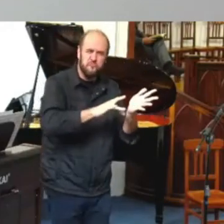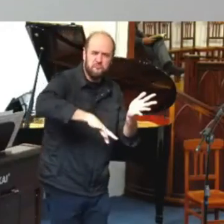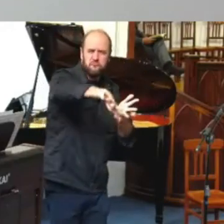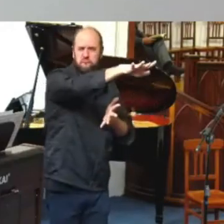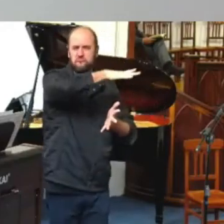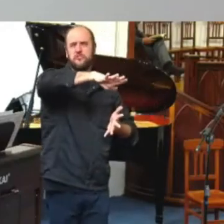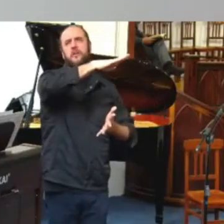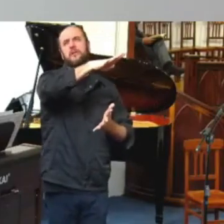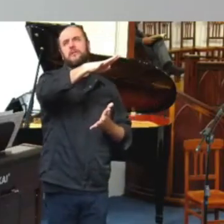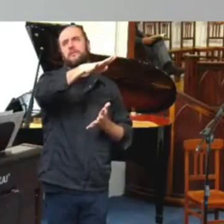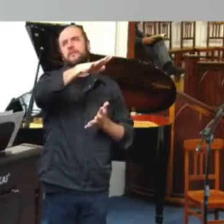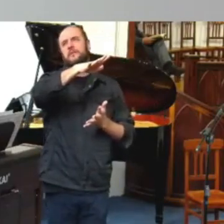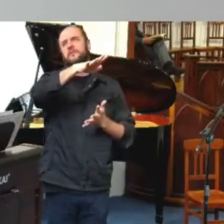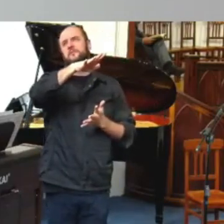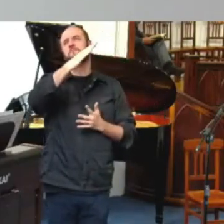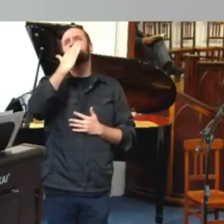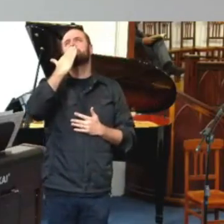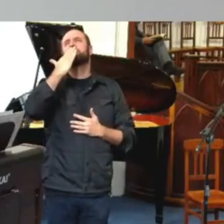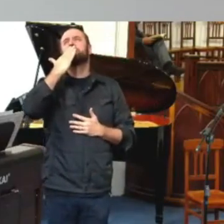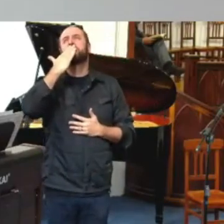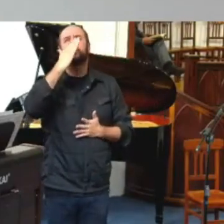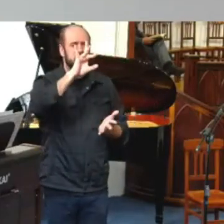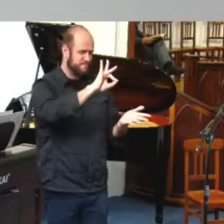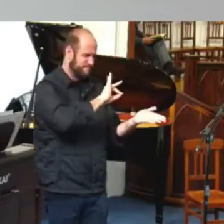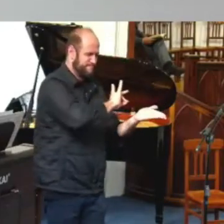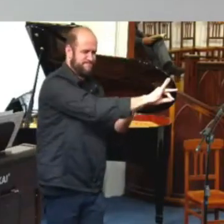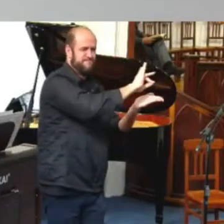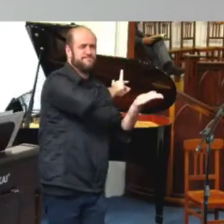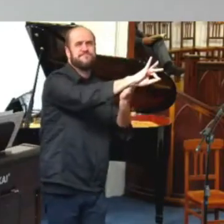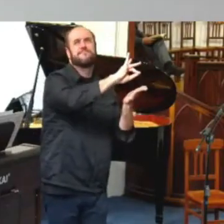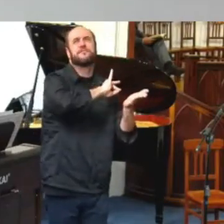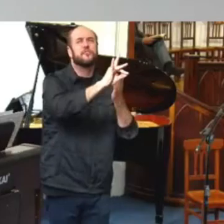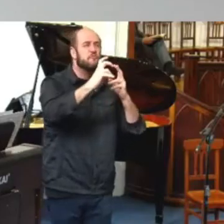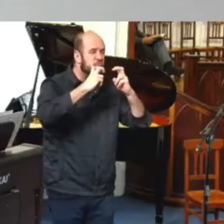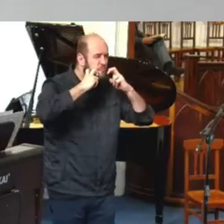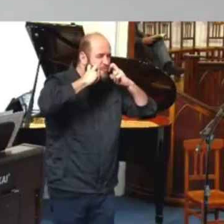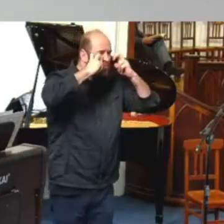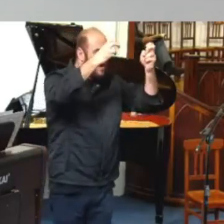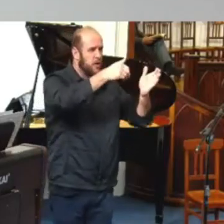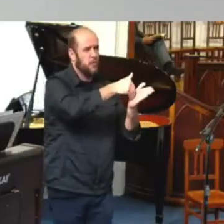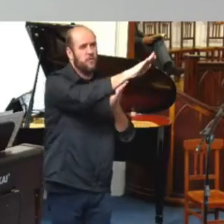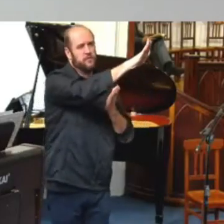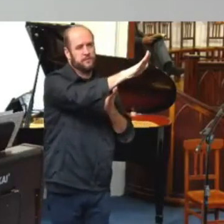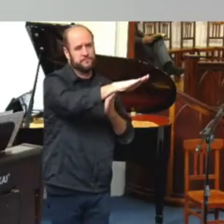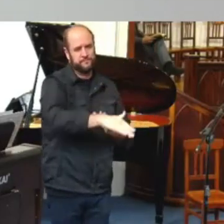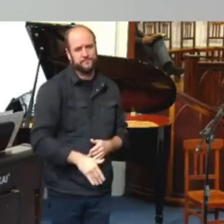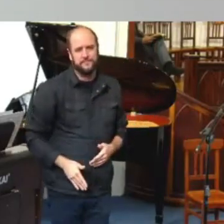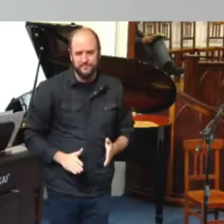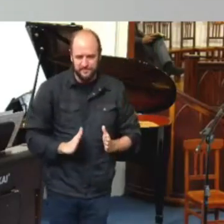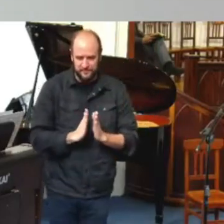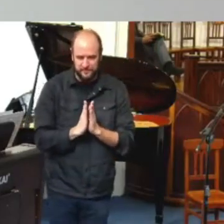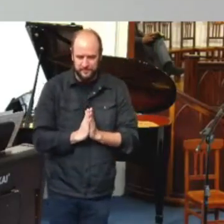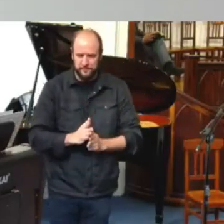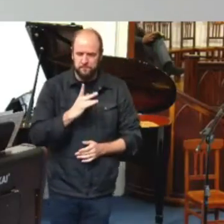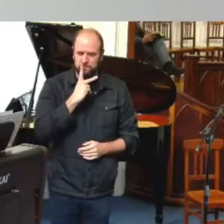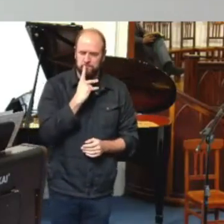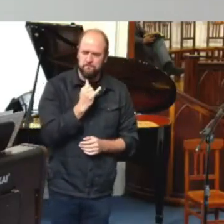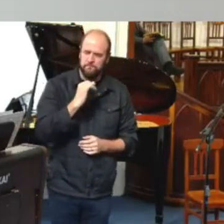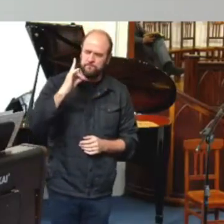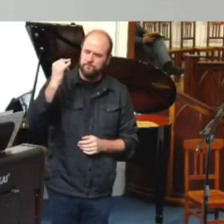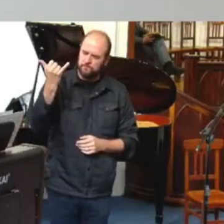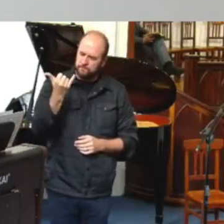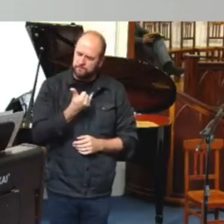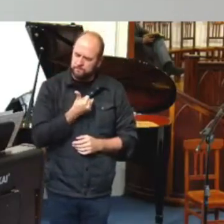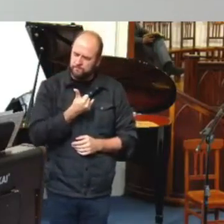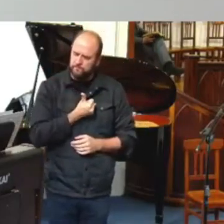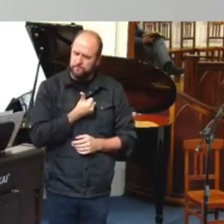inimigos. Retire-se num instante, cobertos de vergonha. Oremos. Pai querido, fale ao nosso coração,